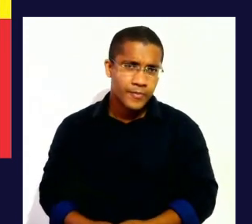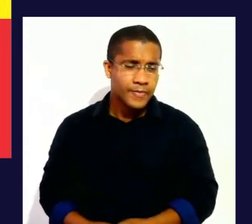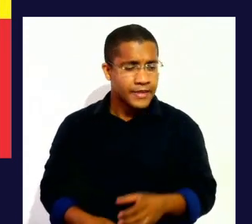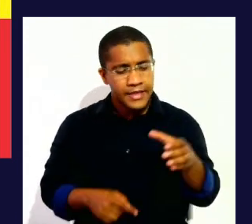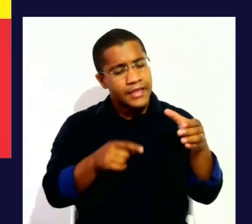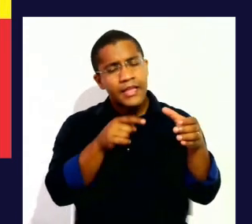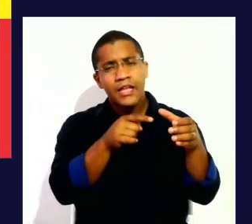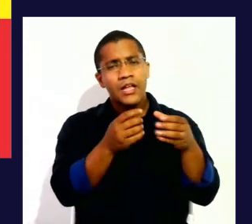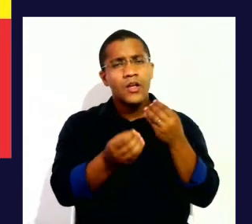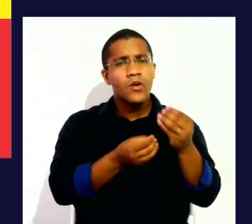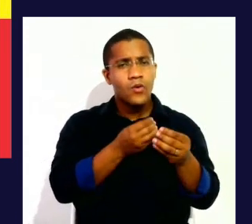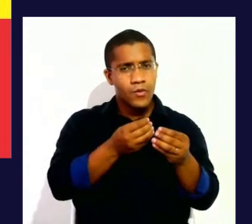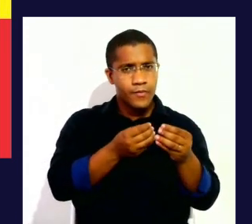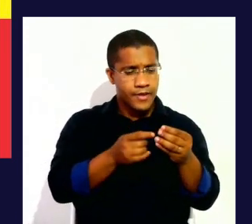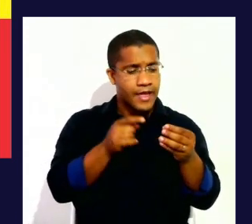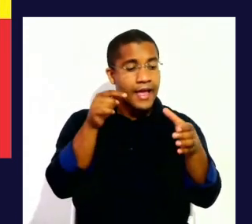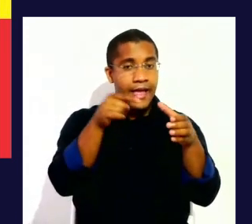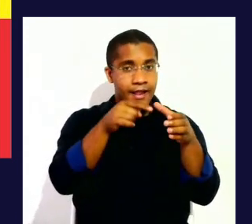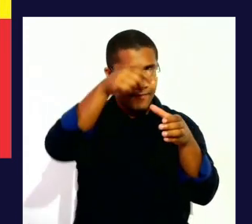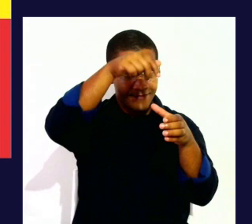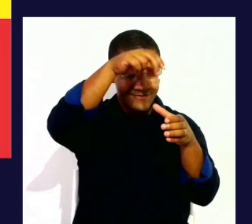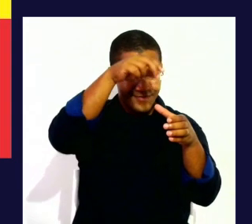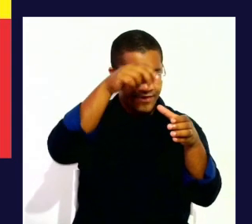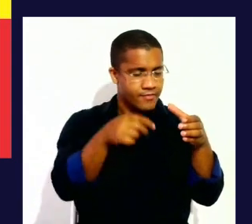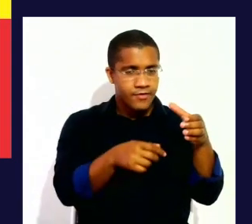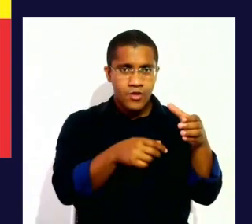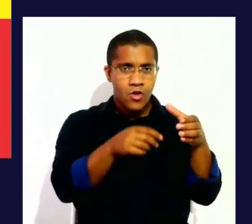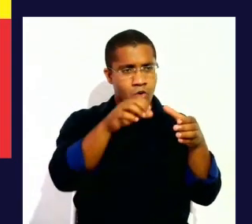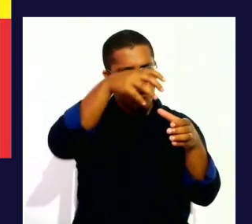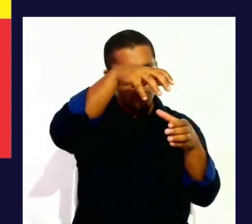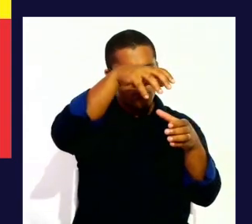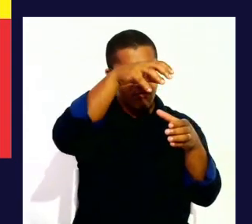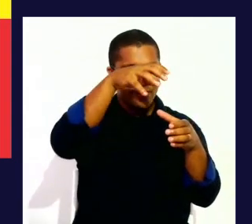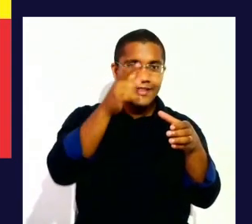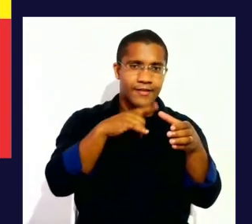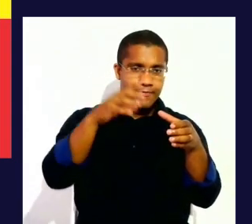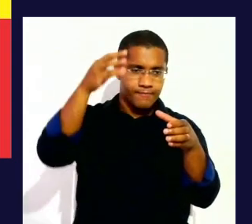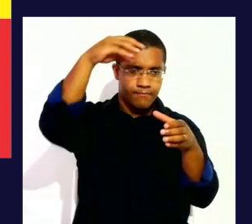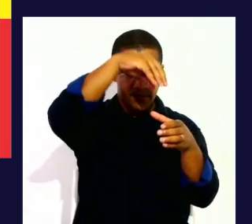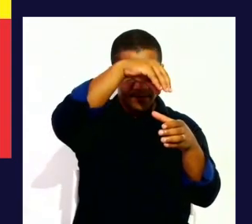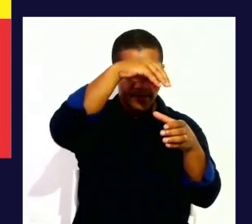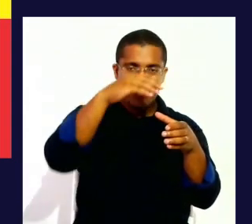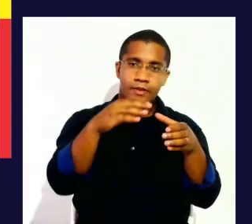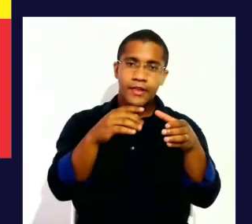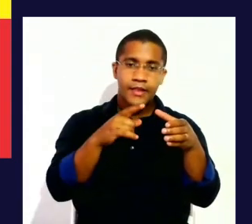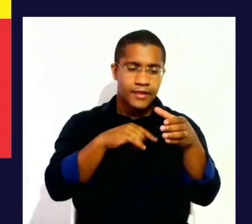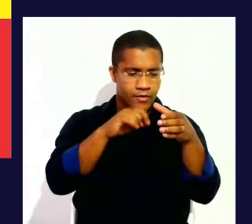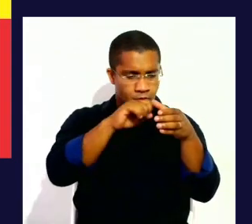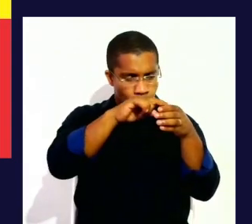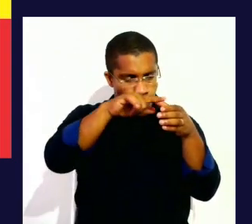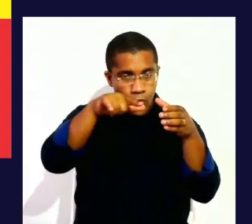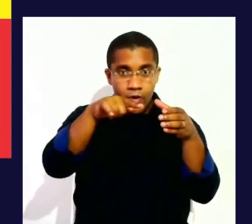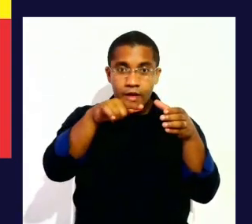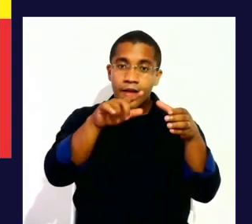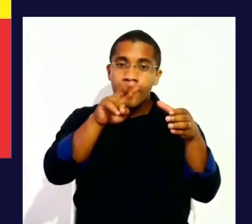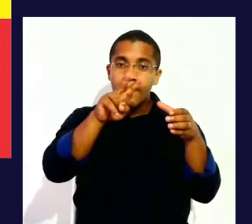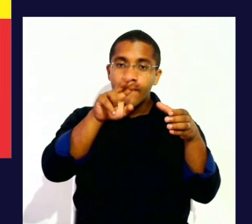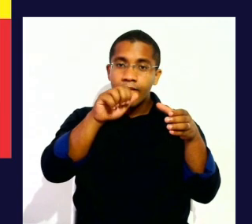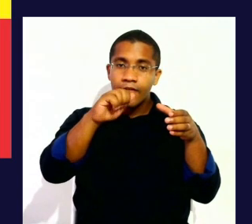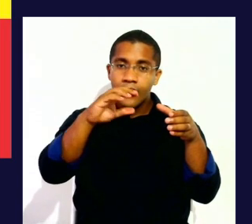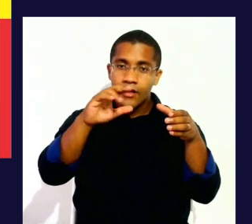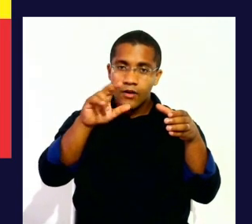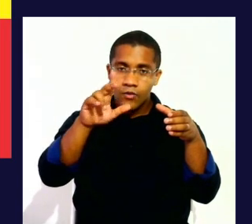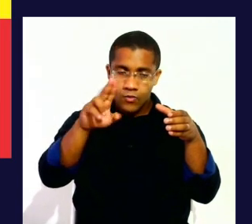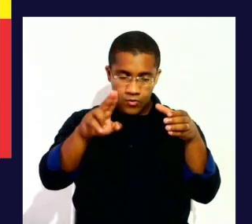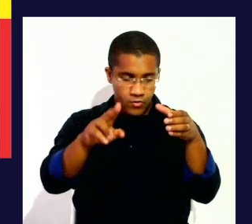da garrafa térmica. Observe aí que na garrafa térmica a gente vai ter a tampa, o vácuo e as paredes que